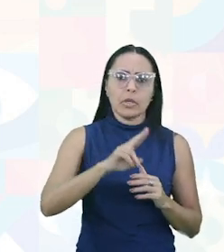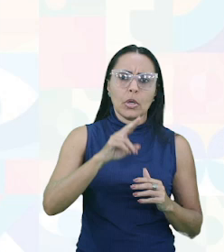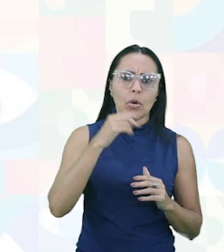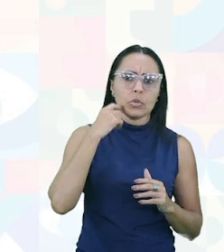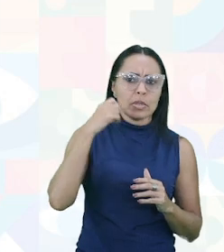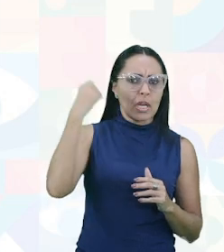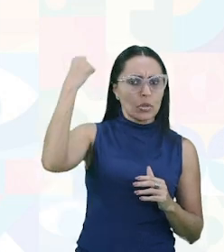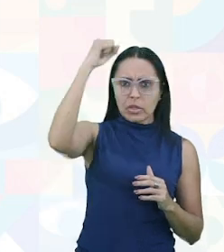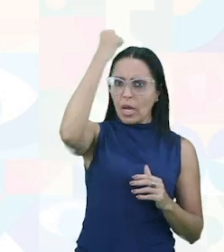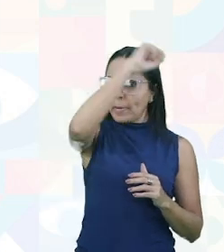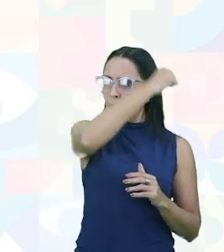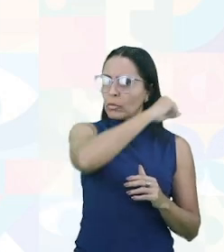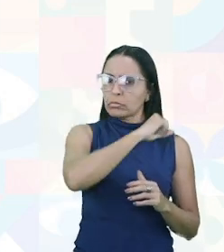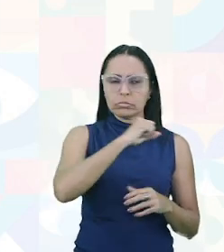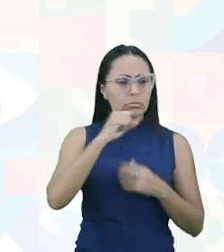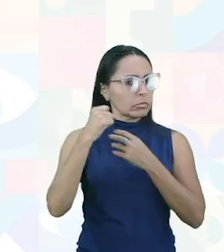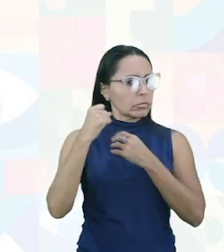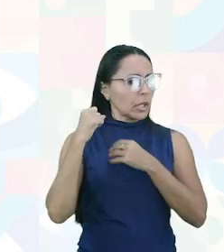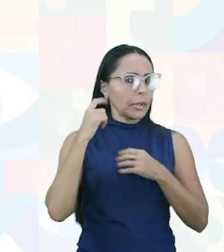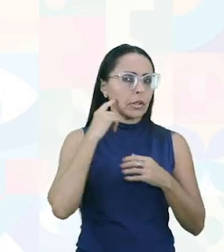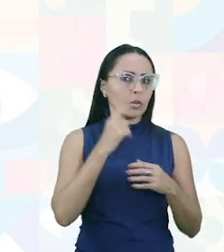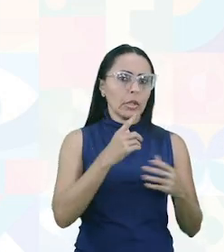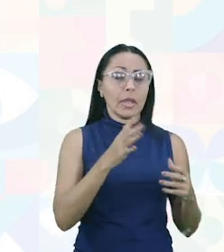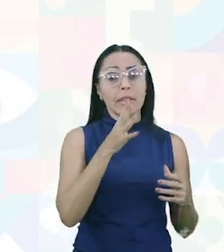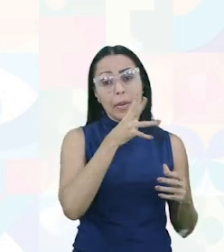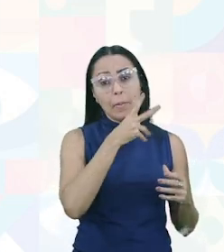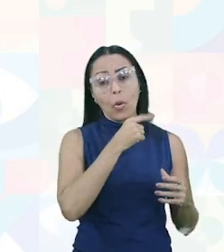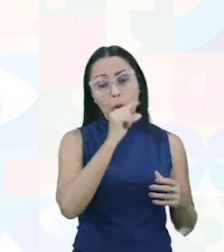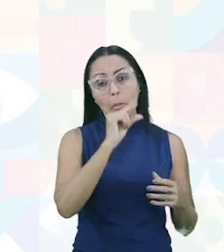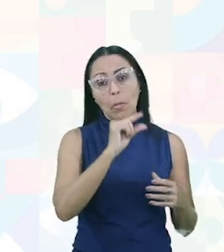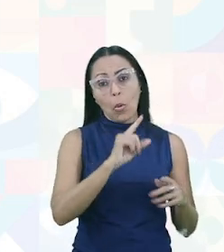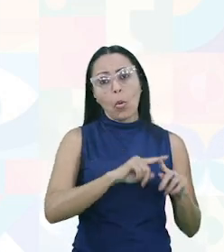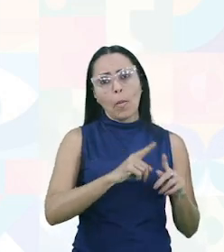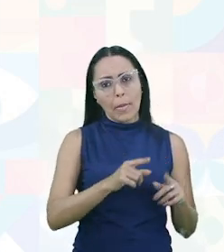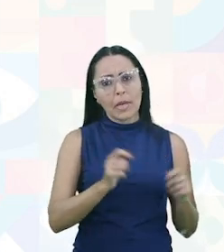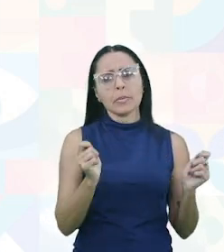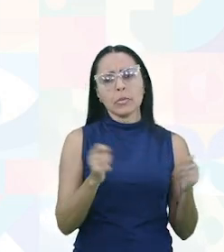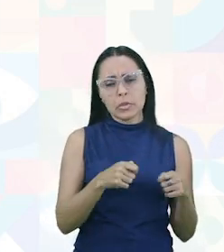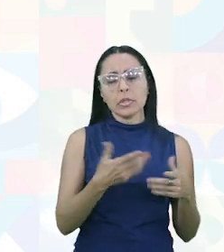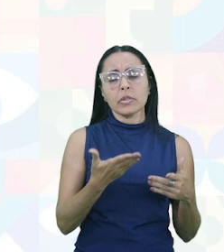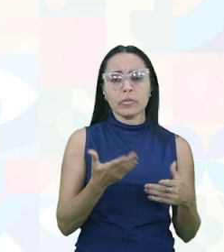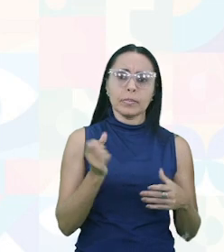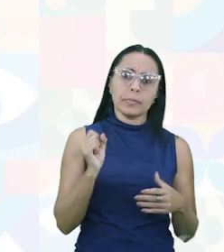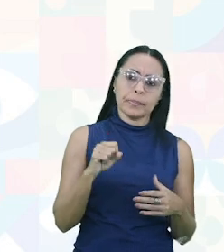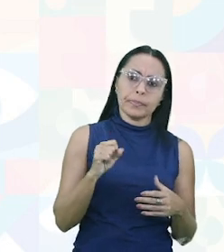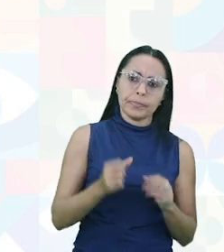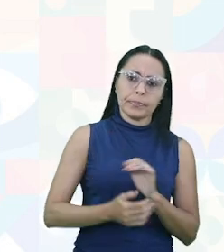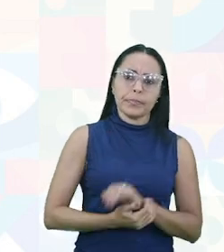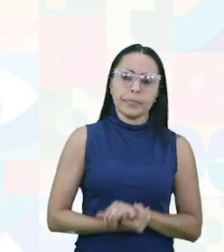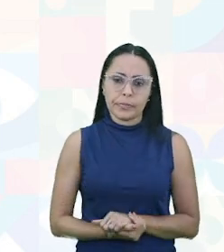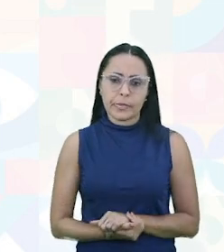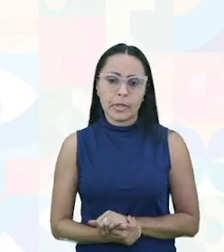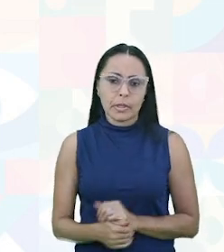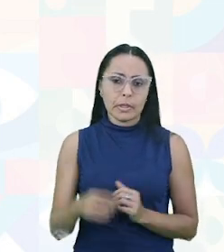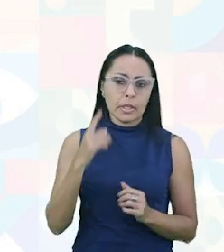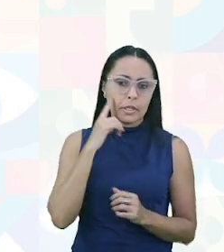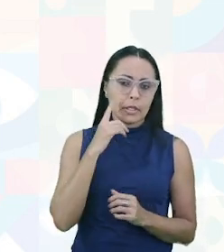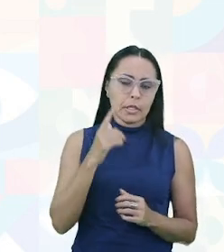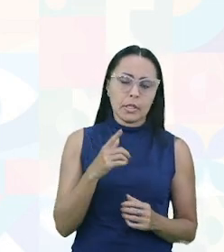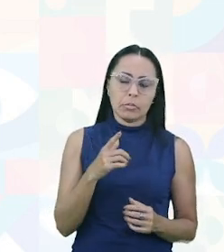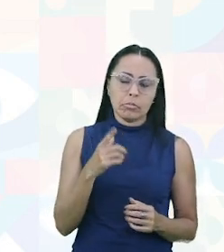cabelo mesmo. Demora um pouco mais, mas tem a mesma função e é possível realizar. Nem sempre eles são necessários, porque